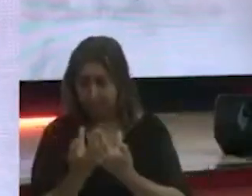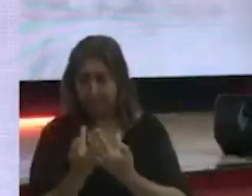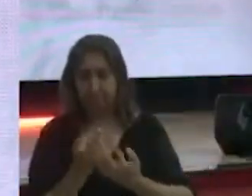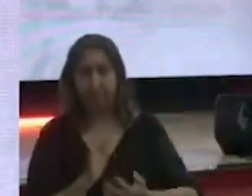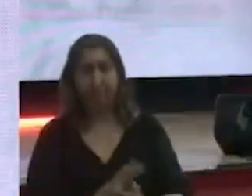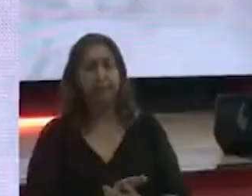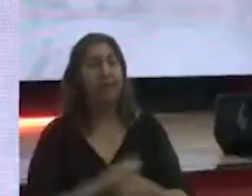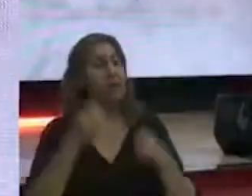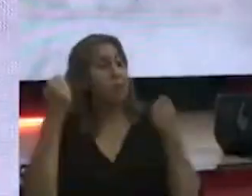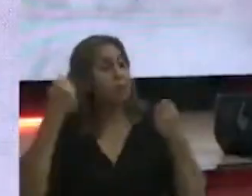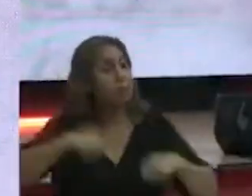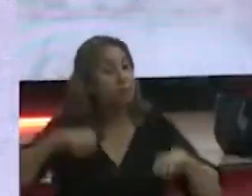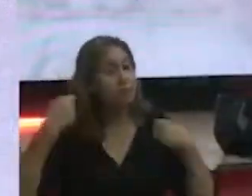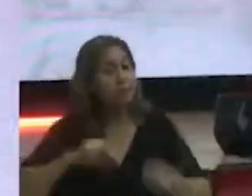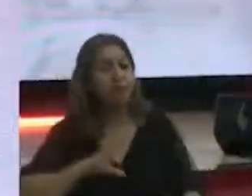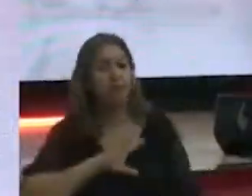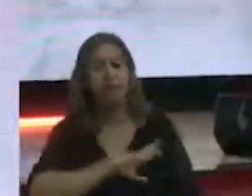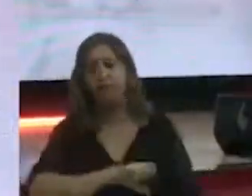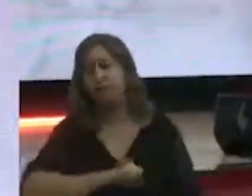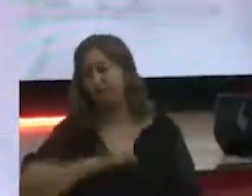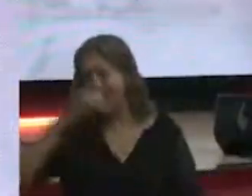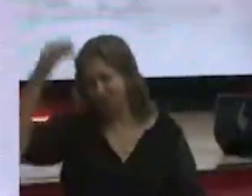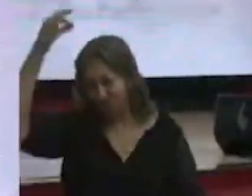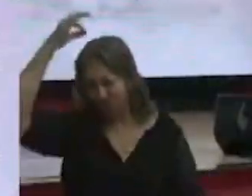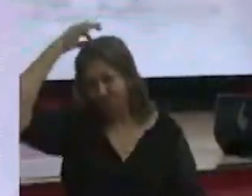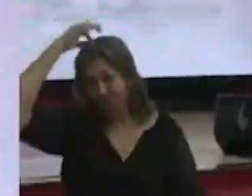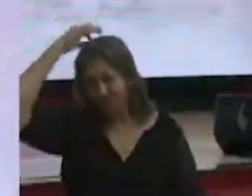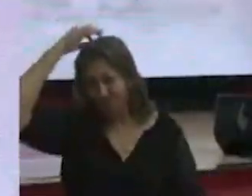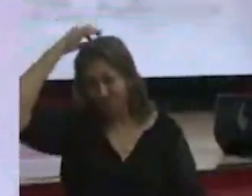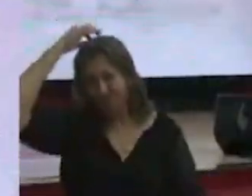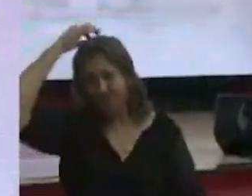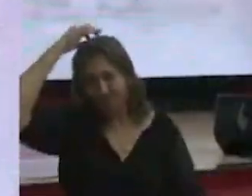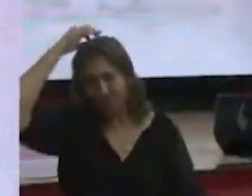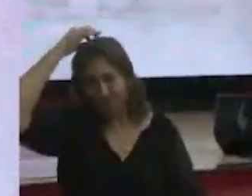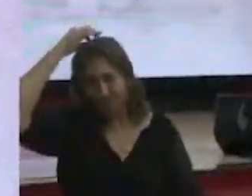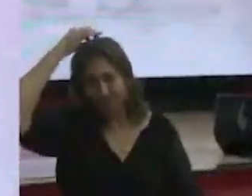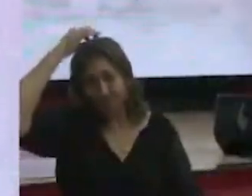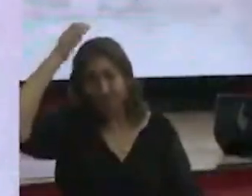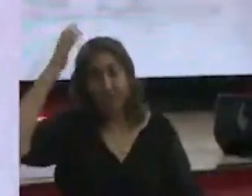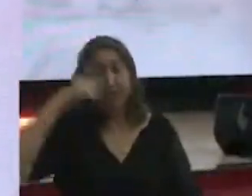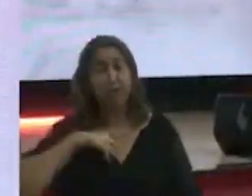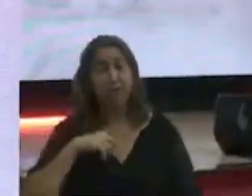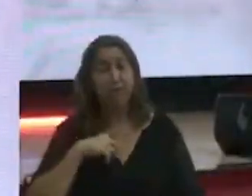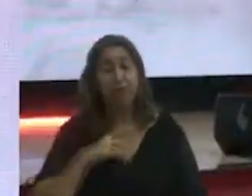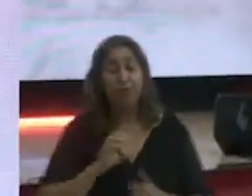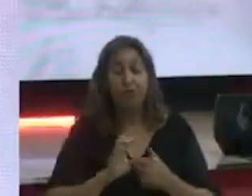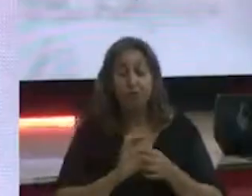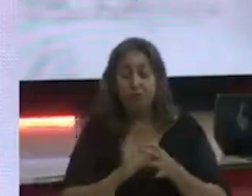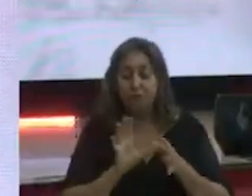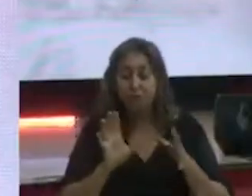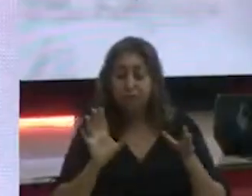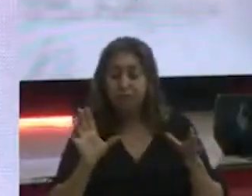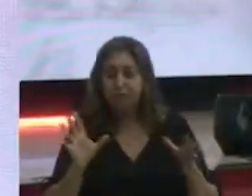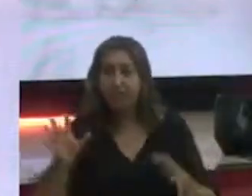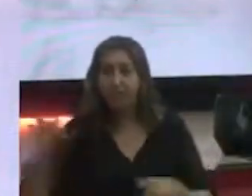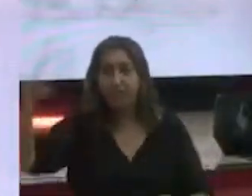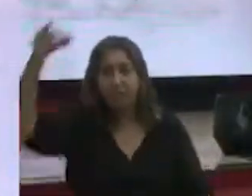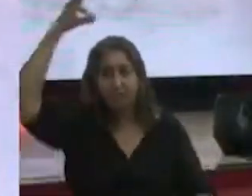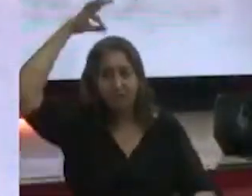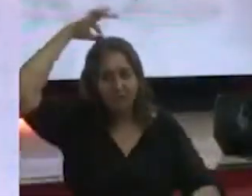é preciso amá-lo ao ponto de permitir que ele